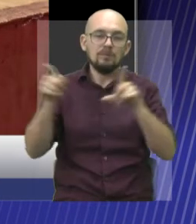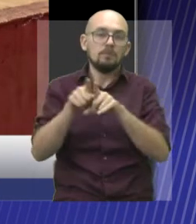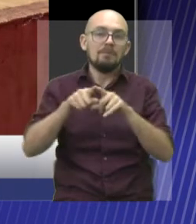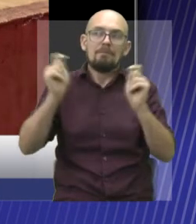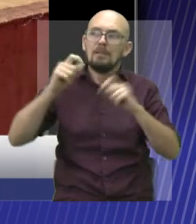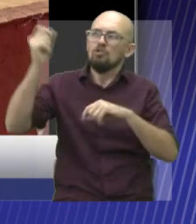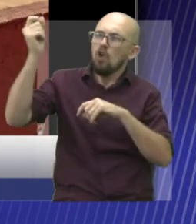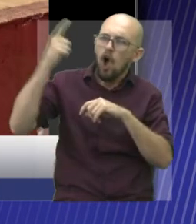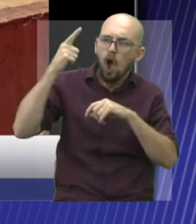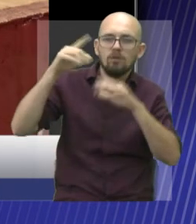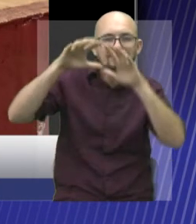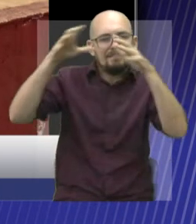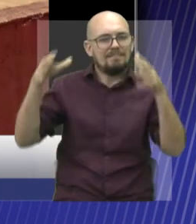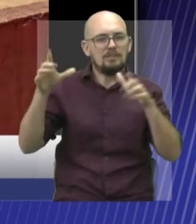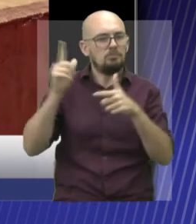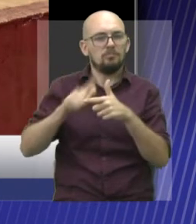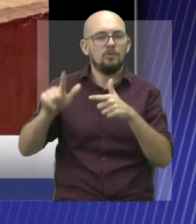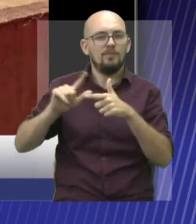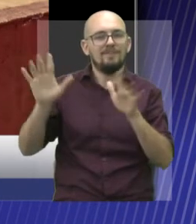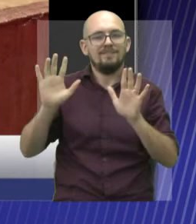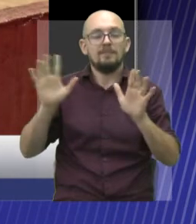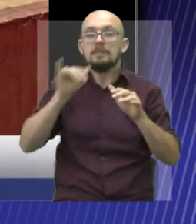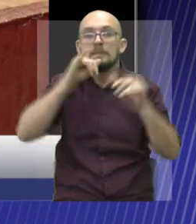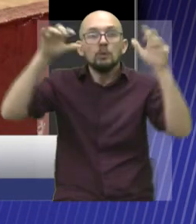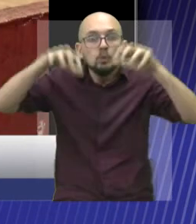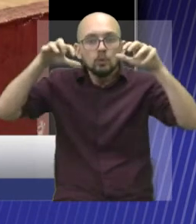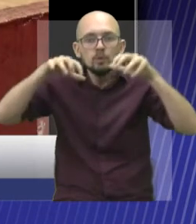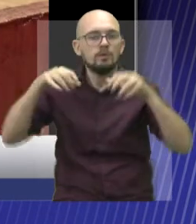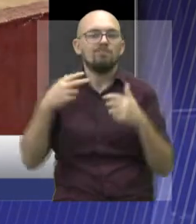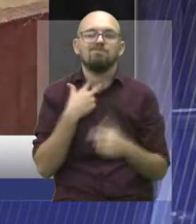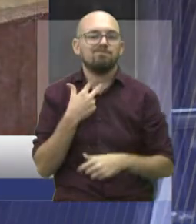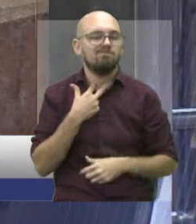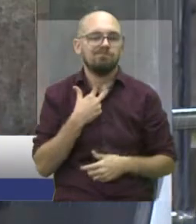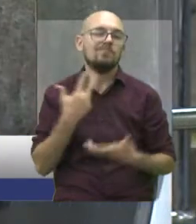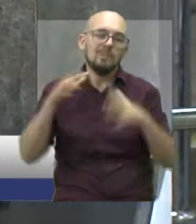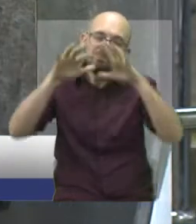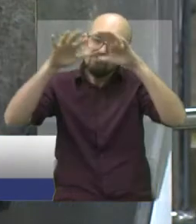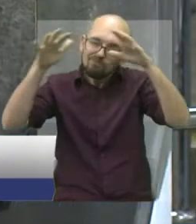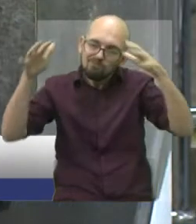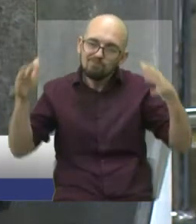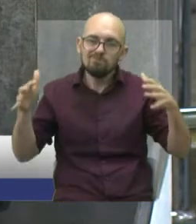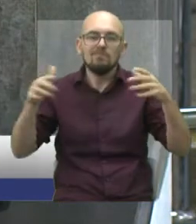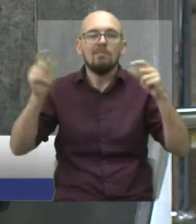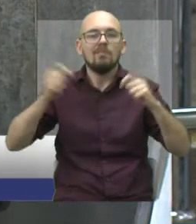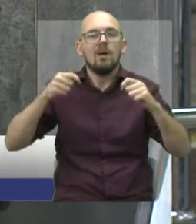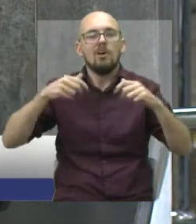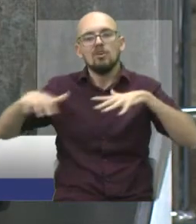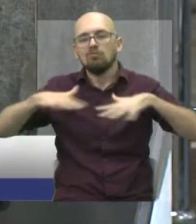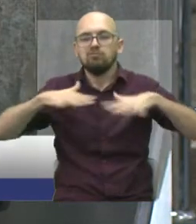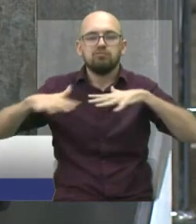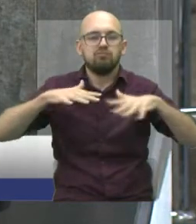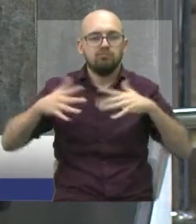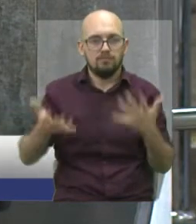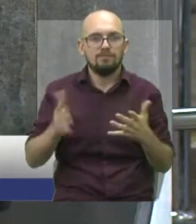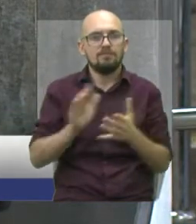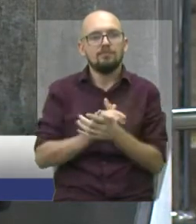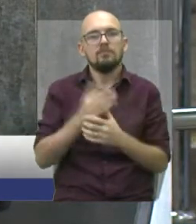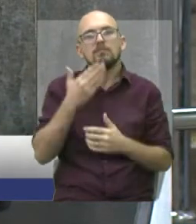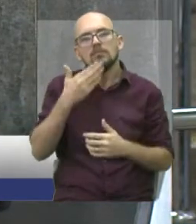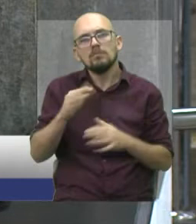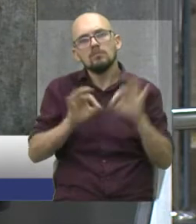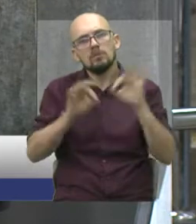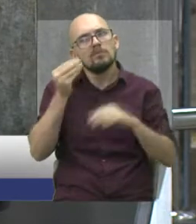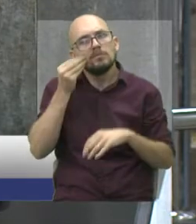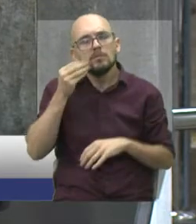dia, em época de chuva. É isso que nós estamos pedindo, um projeto para que nós possamos, diante dos nossos